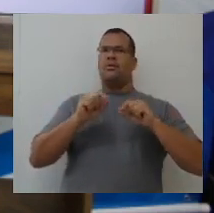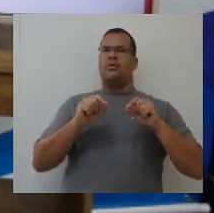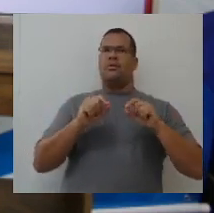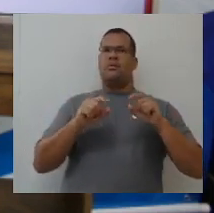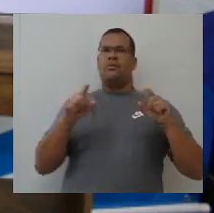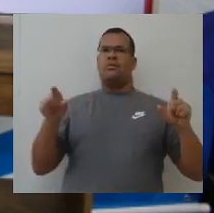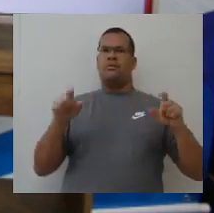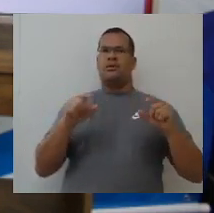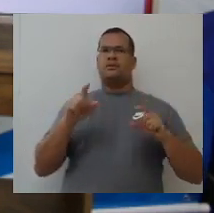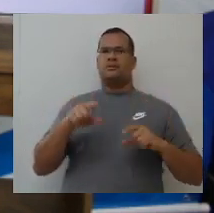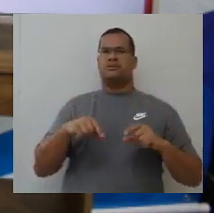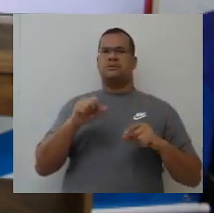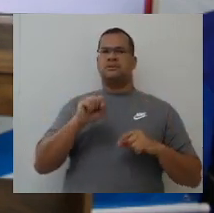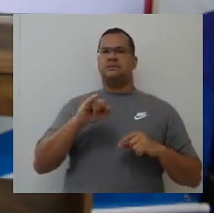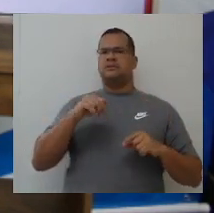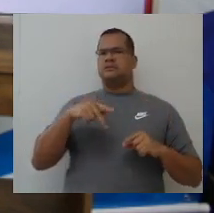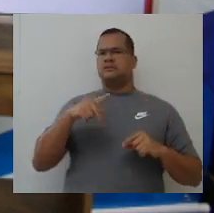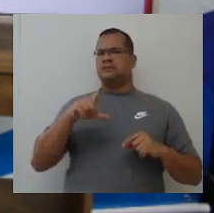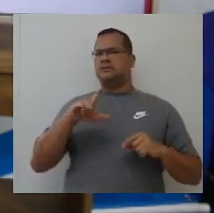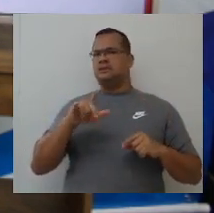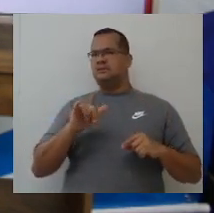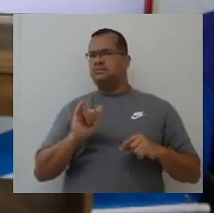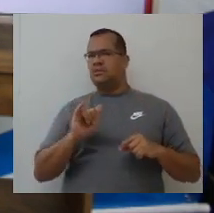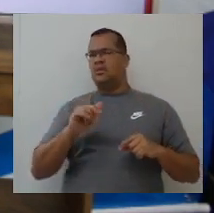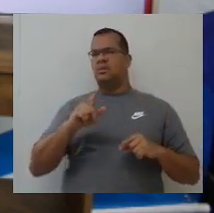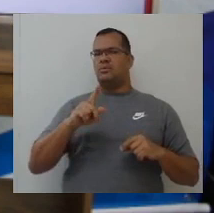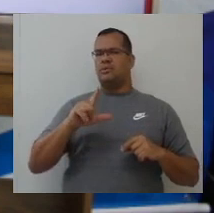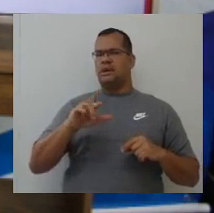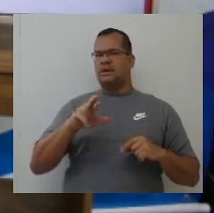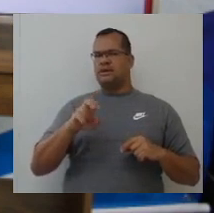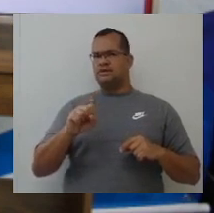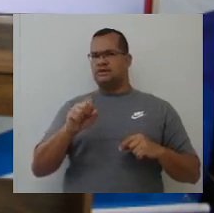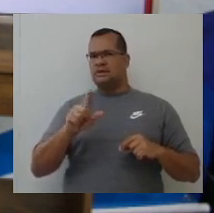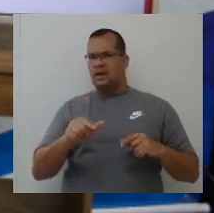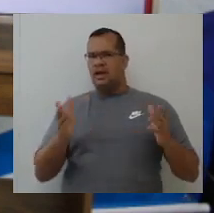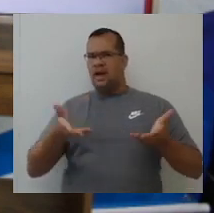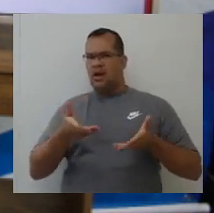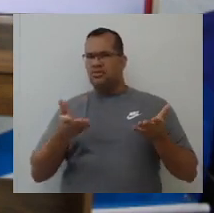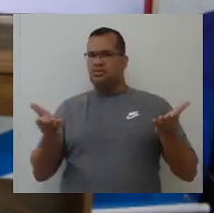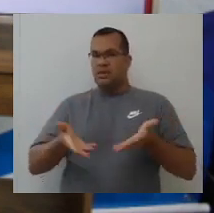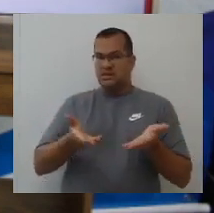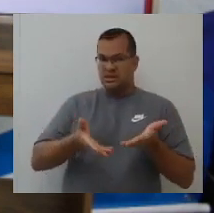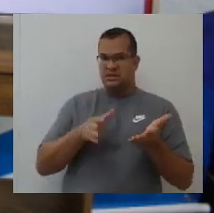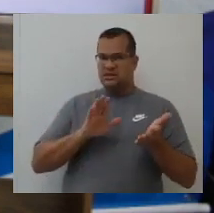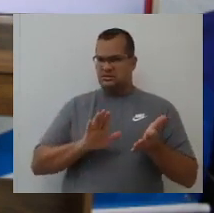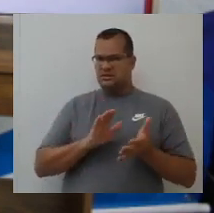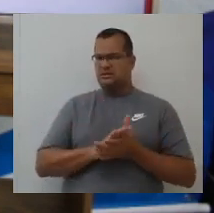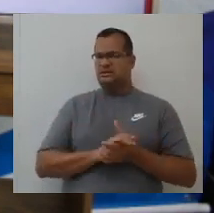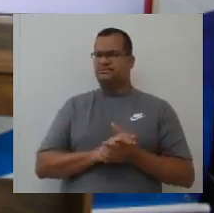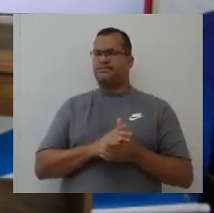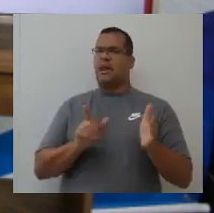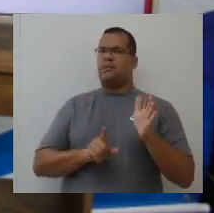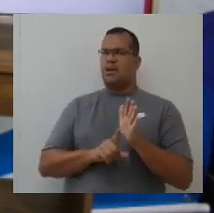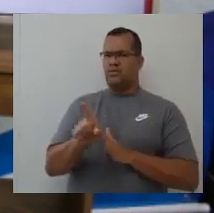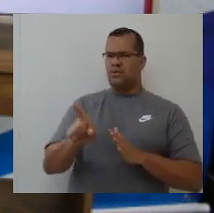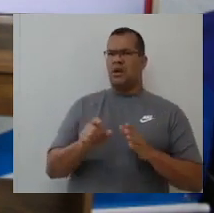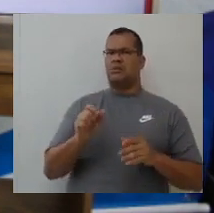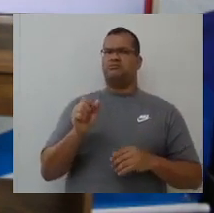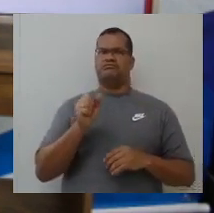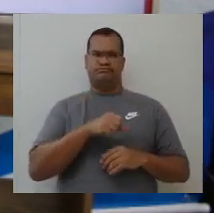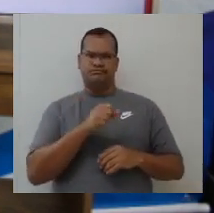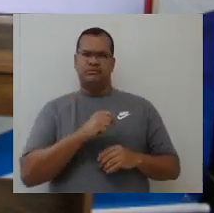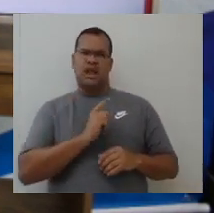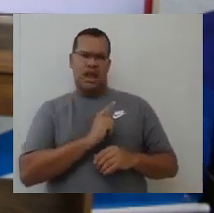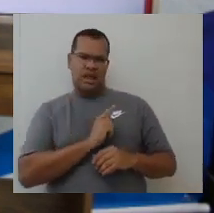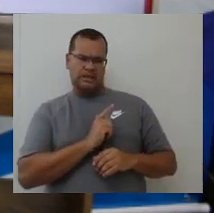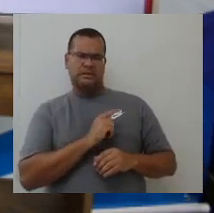assunto, Simple Present. É algo para falar do presente, o aluno diz isso para mim. E aí eu pergunto, tá, você não está errado não,